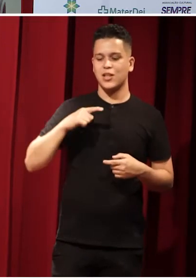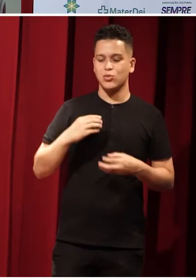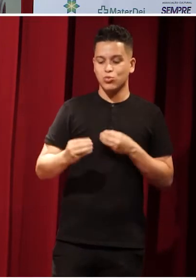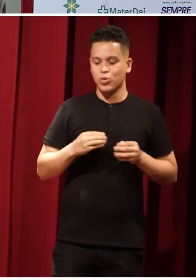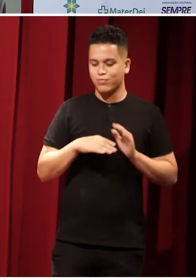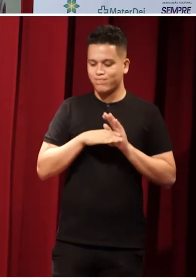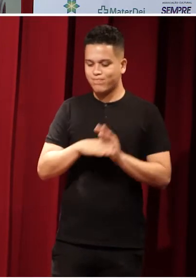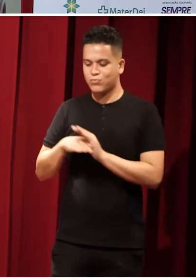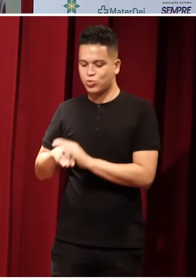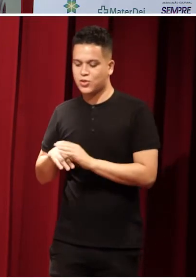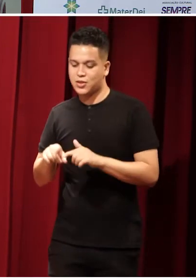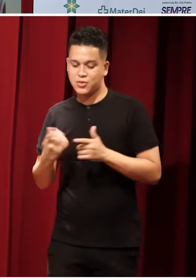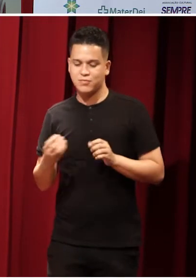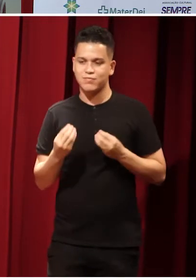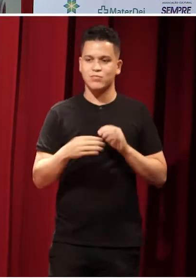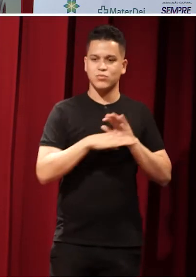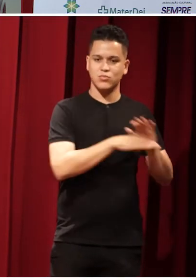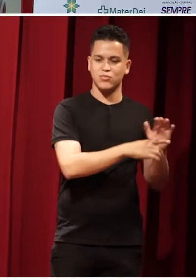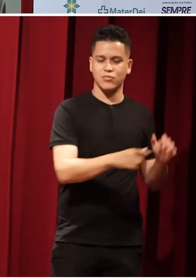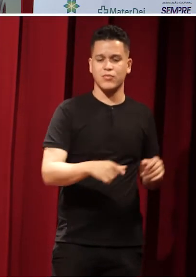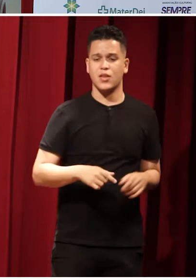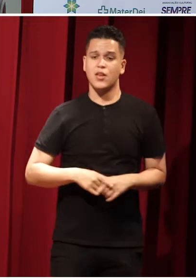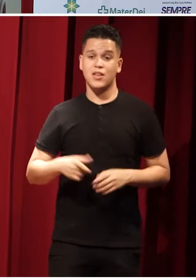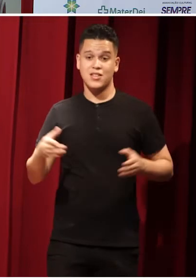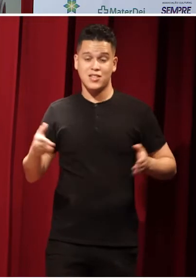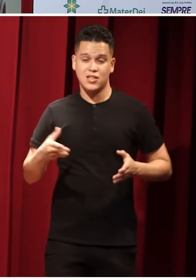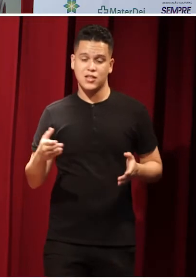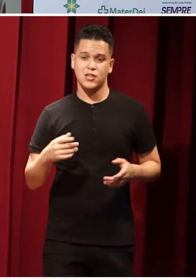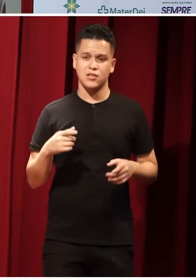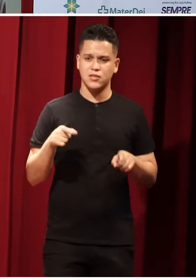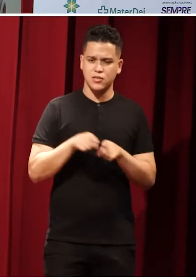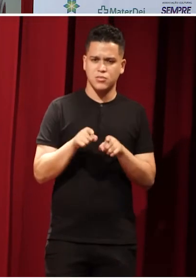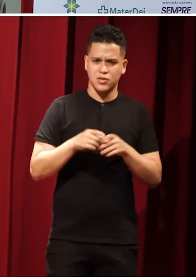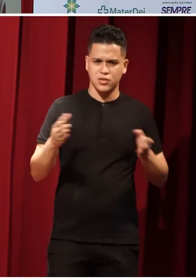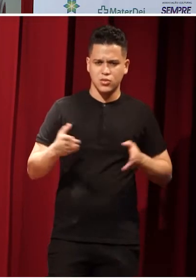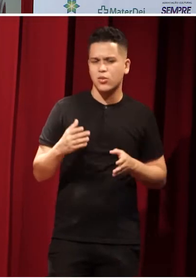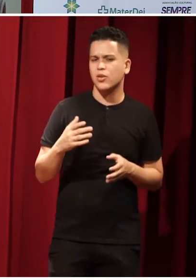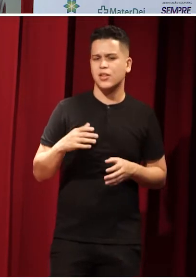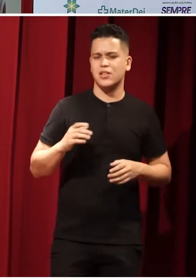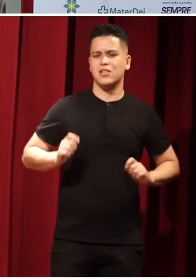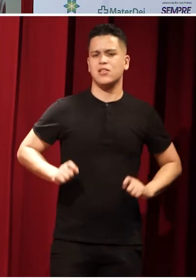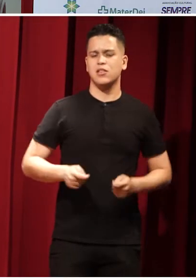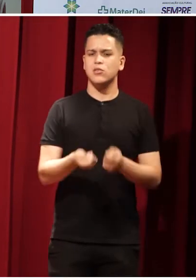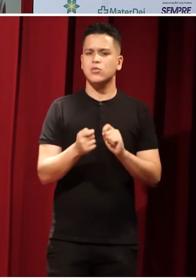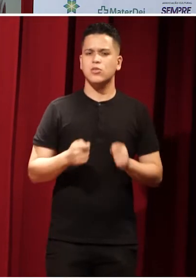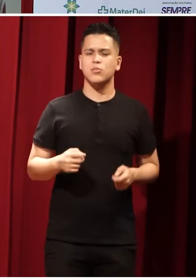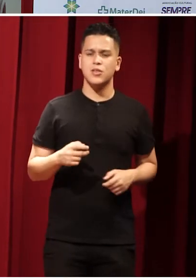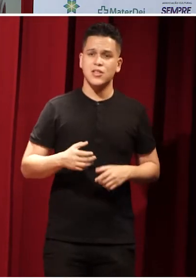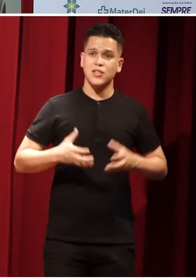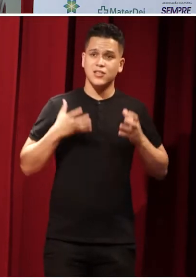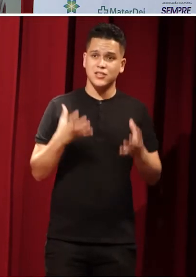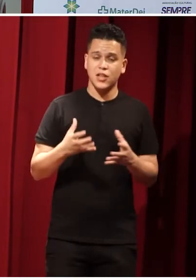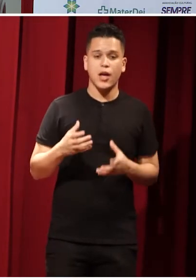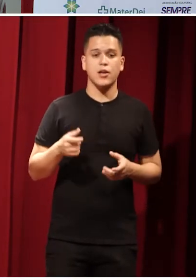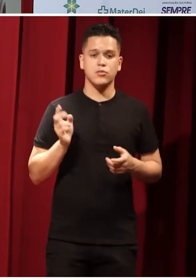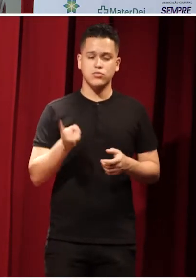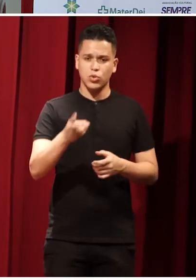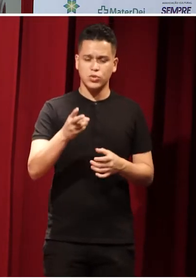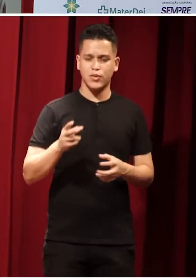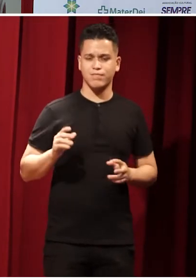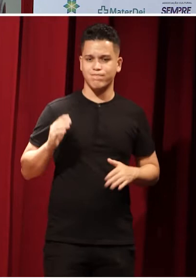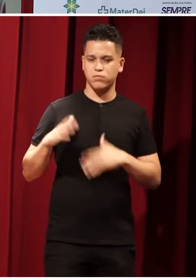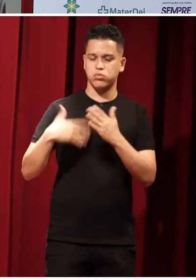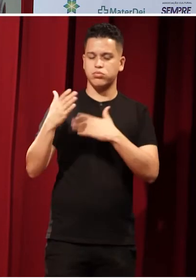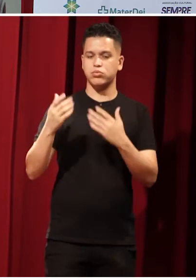natureza capitalista em que se ganhe dinheiro, mas em que ganhar dinheiro não seja sinônimo de